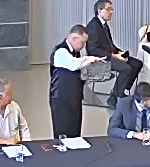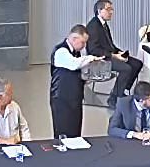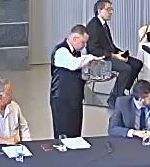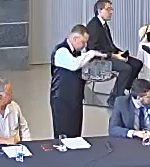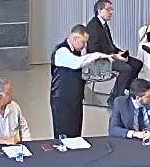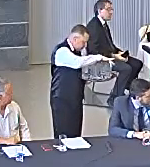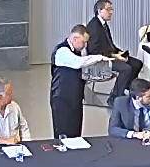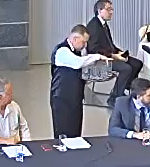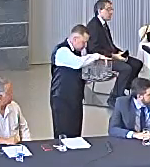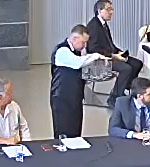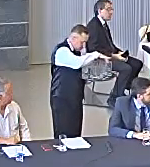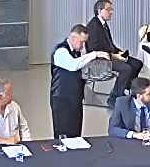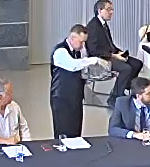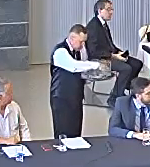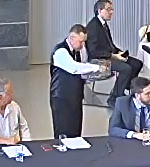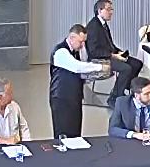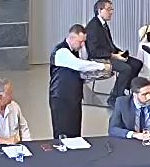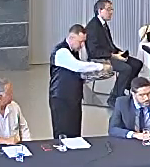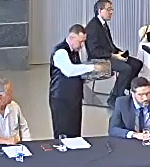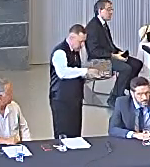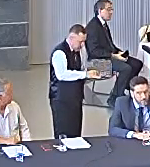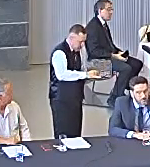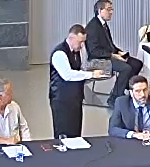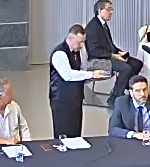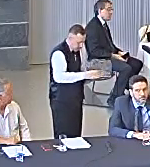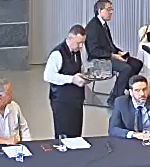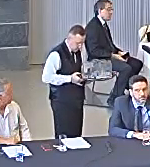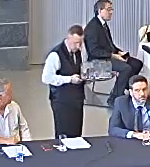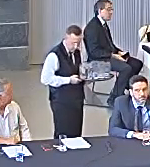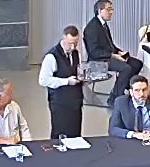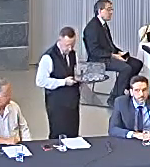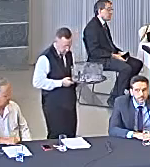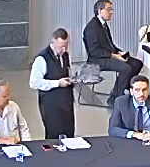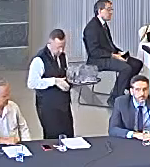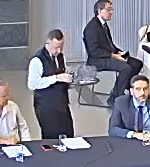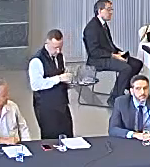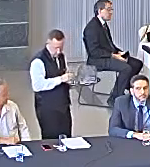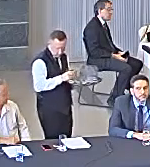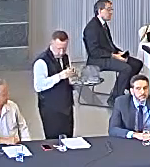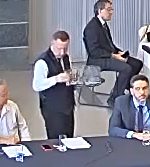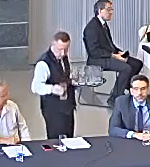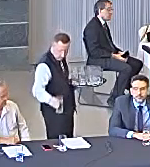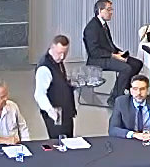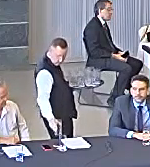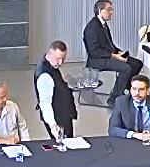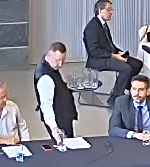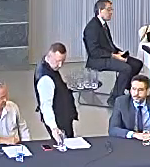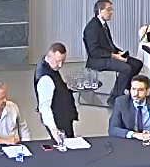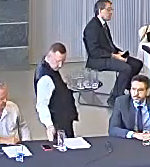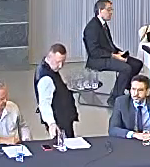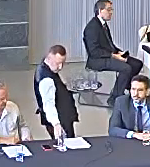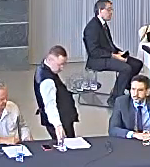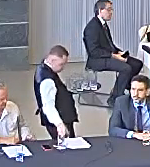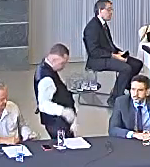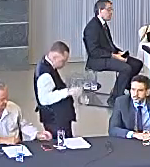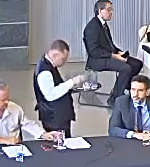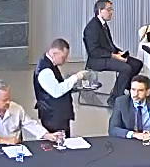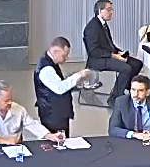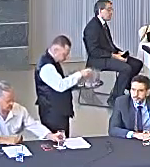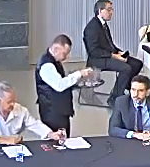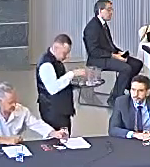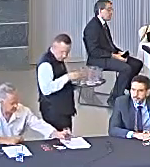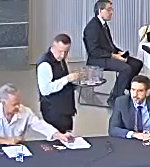com deficiência, que trouxeram esse importante direito para o idoso e para a pessoa com deficiência. E o que, que